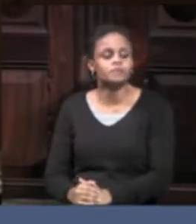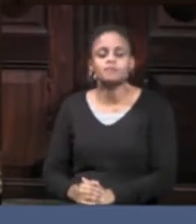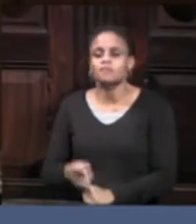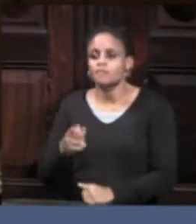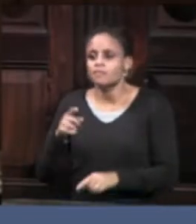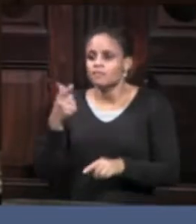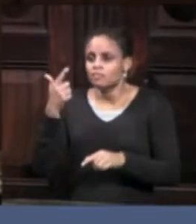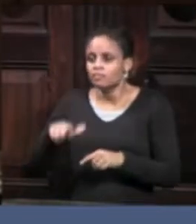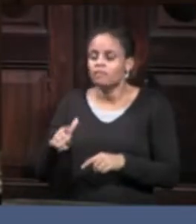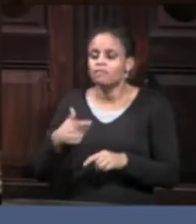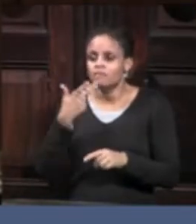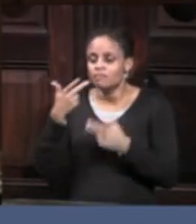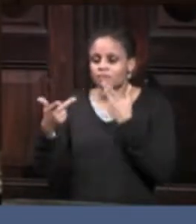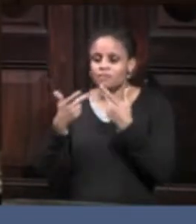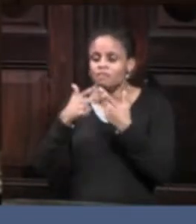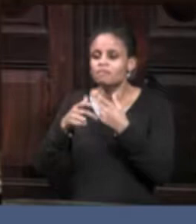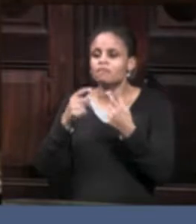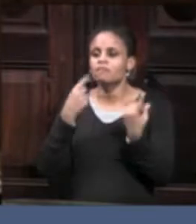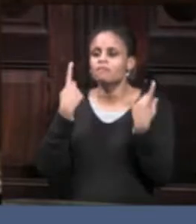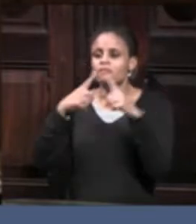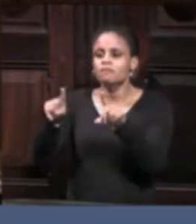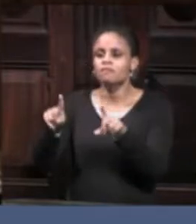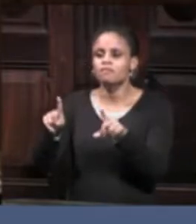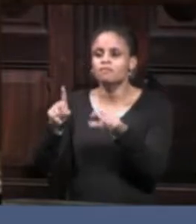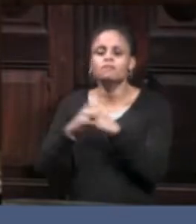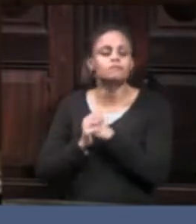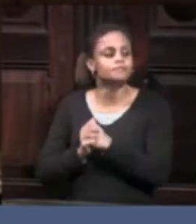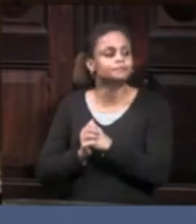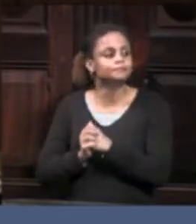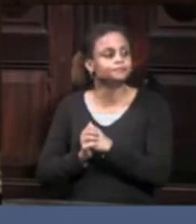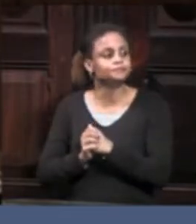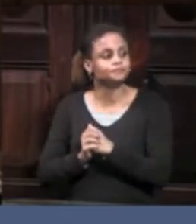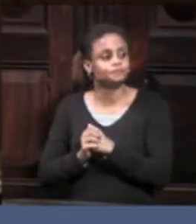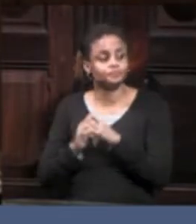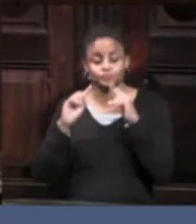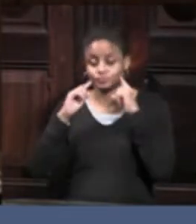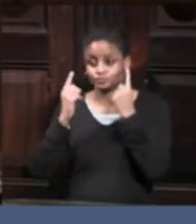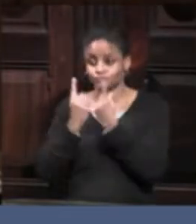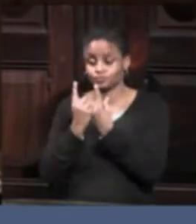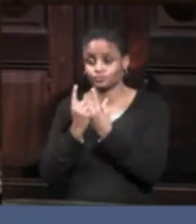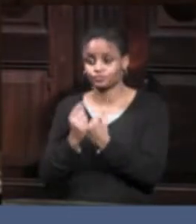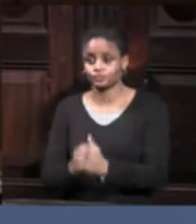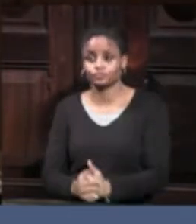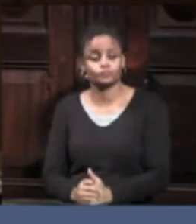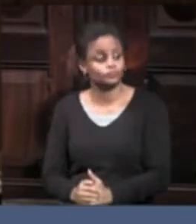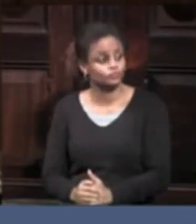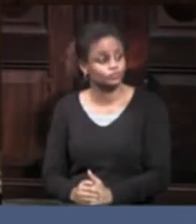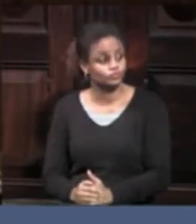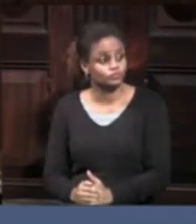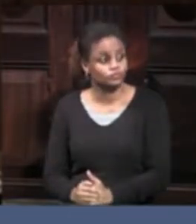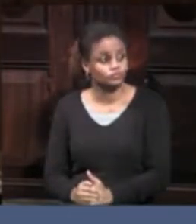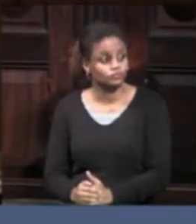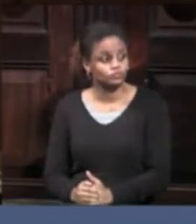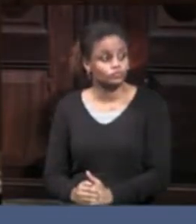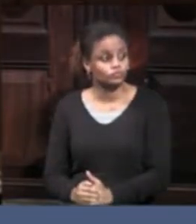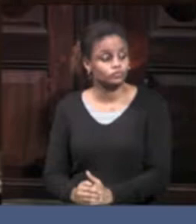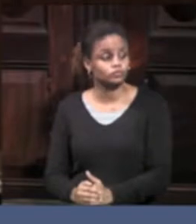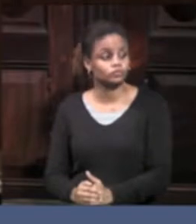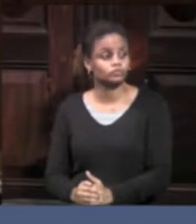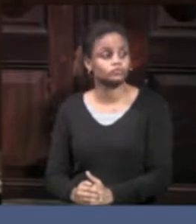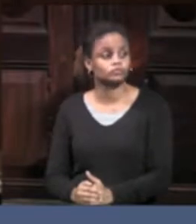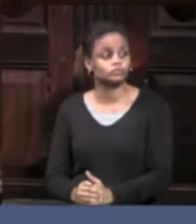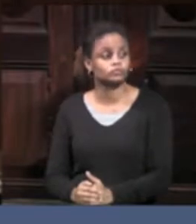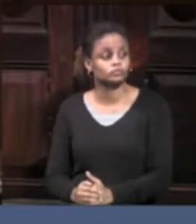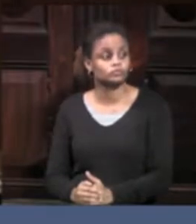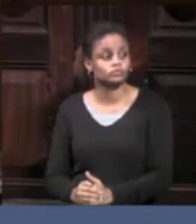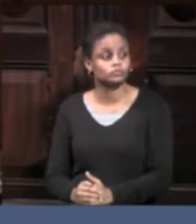A audiência pública, ela tem um número absolutamente discrepante de pessoas que vão ali falar, um número